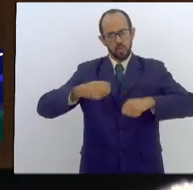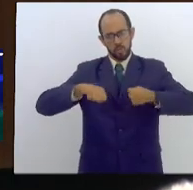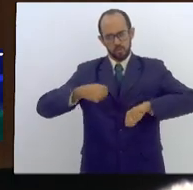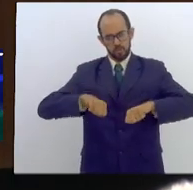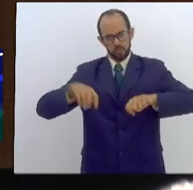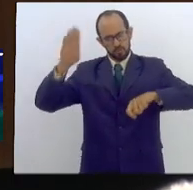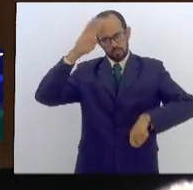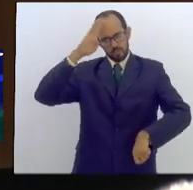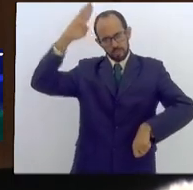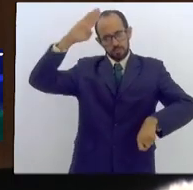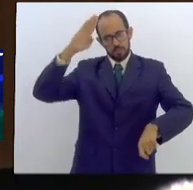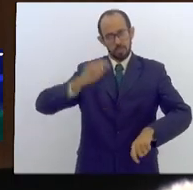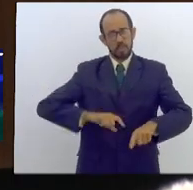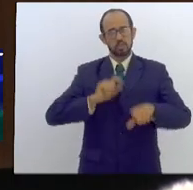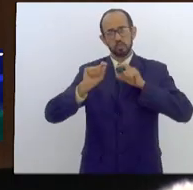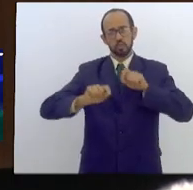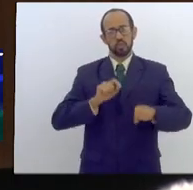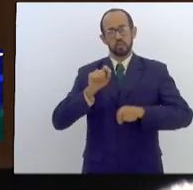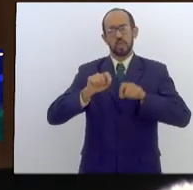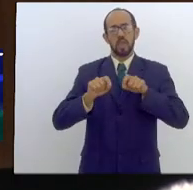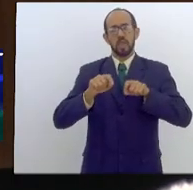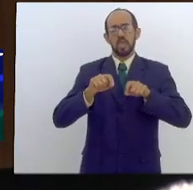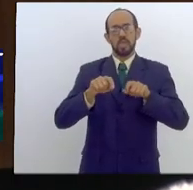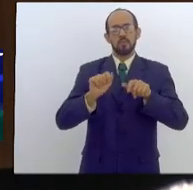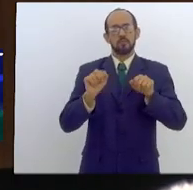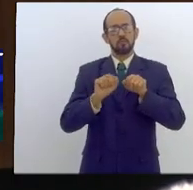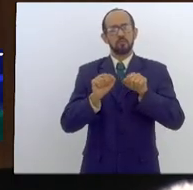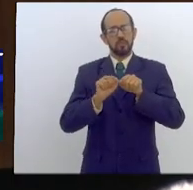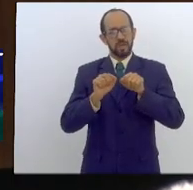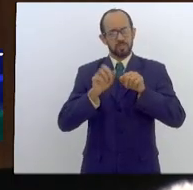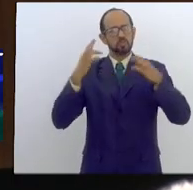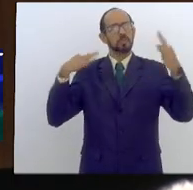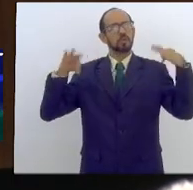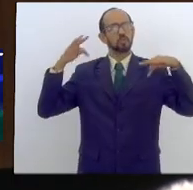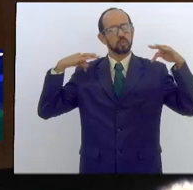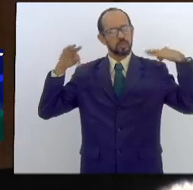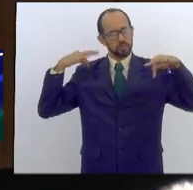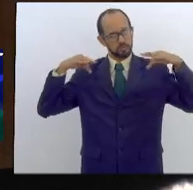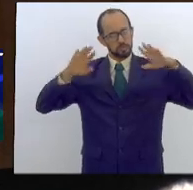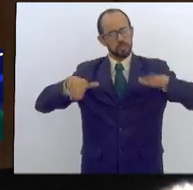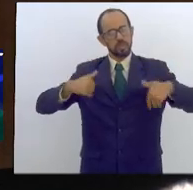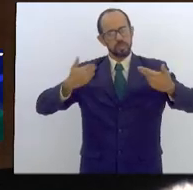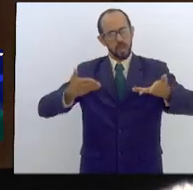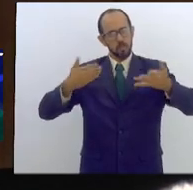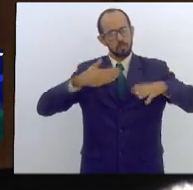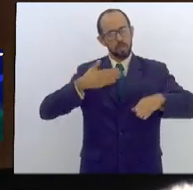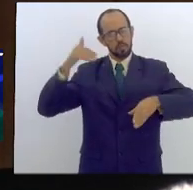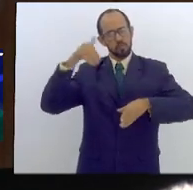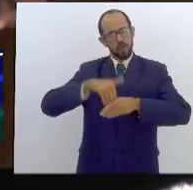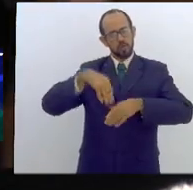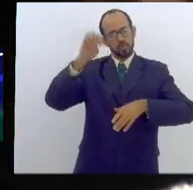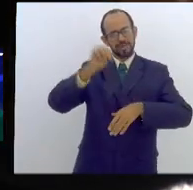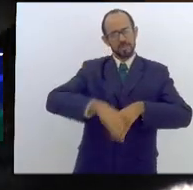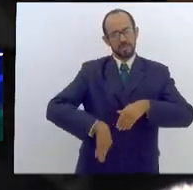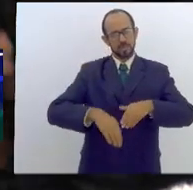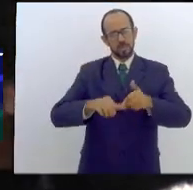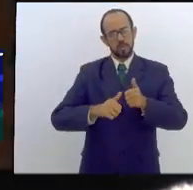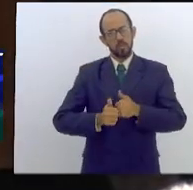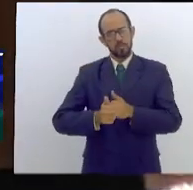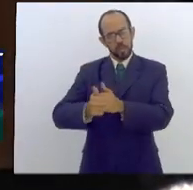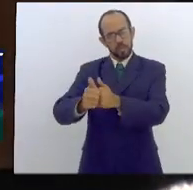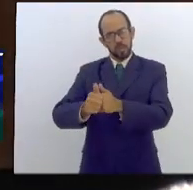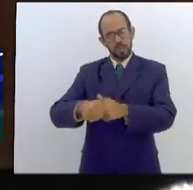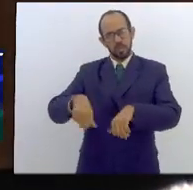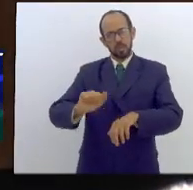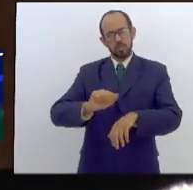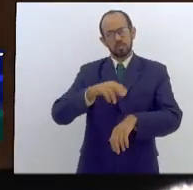principalmente naquilo que diz respeito ao turismo. Então, meu voto é favorável, acompanhando o